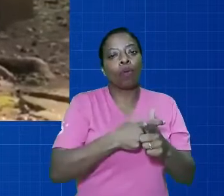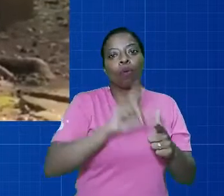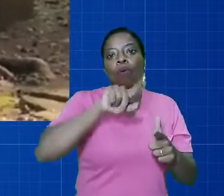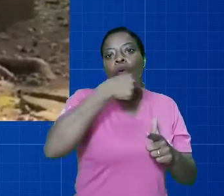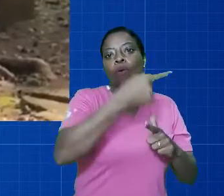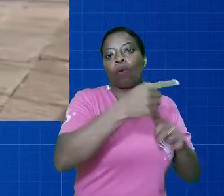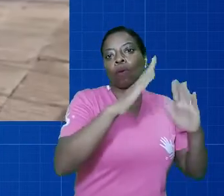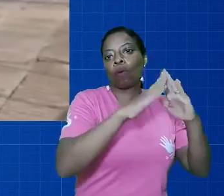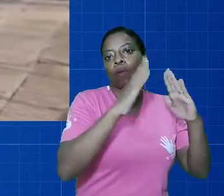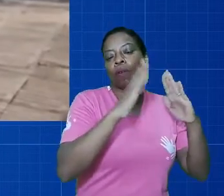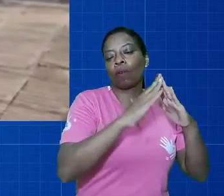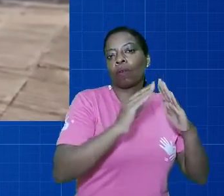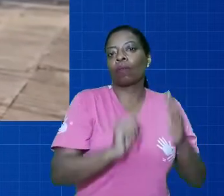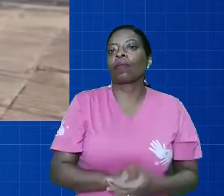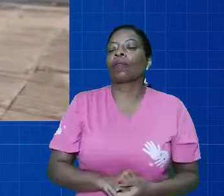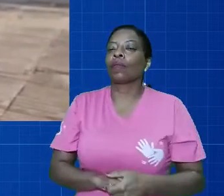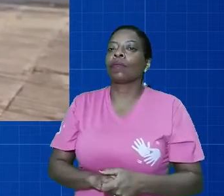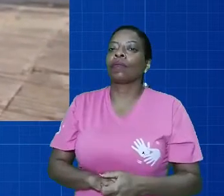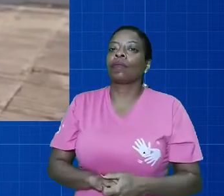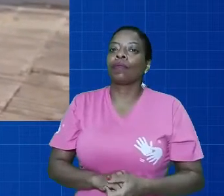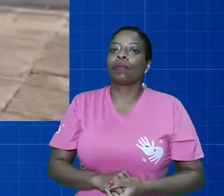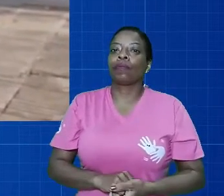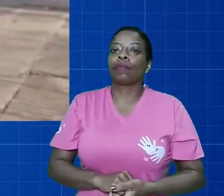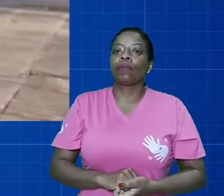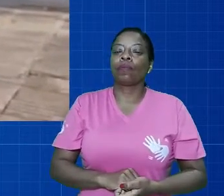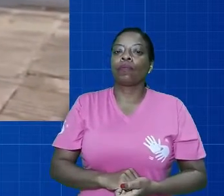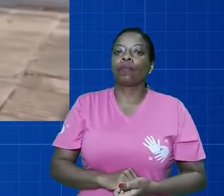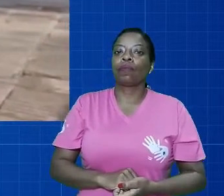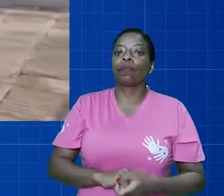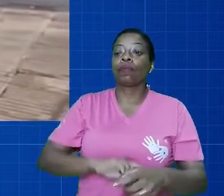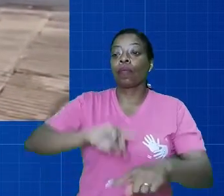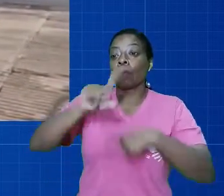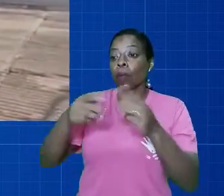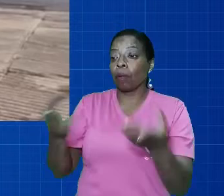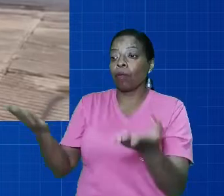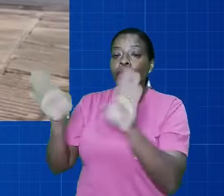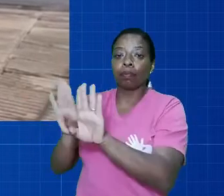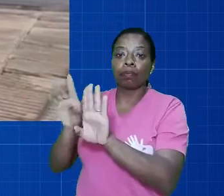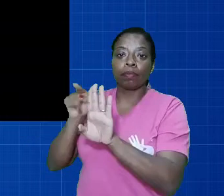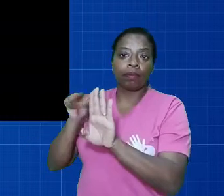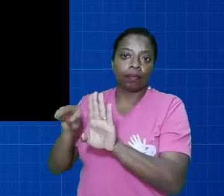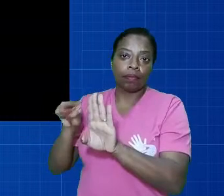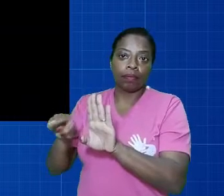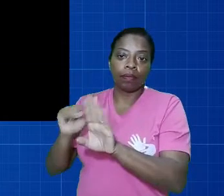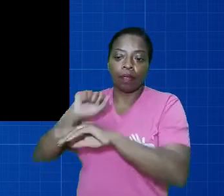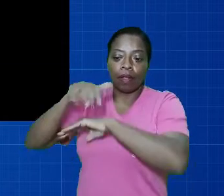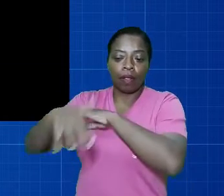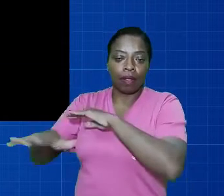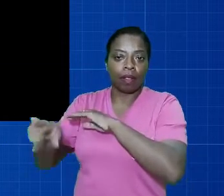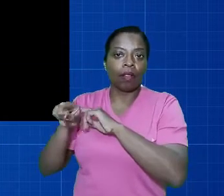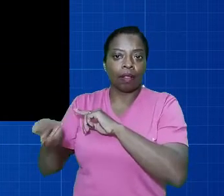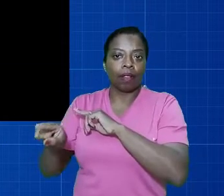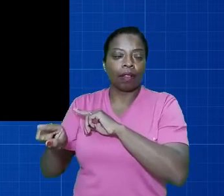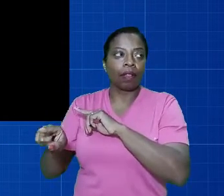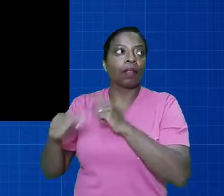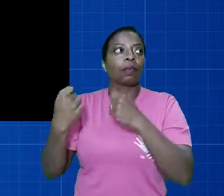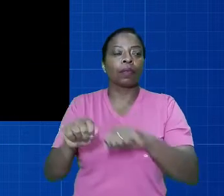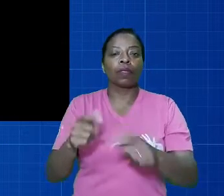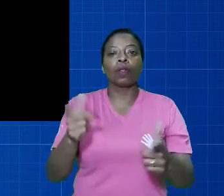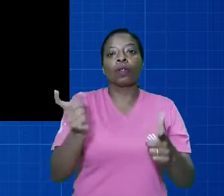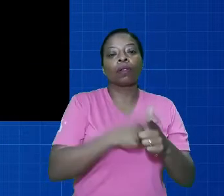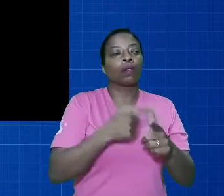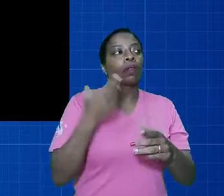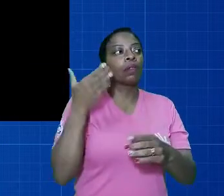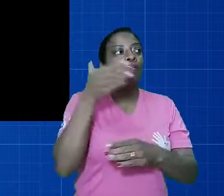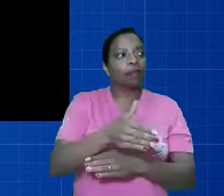endereço. Depois que a oficina de arte funcionou no Parque Cachoeira, nós nos transferimos para esse endereço aqui na